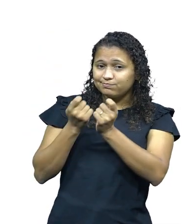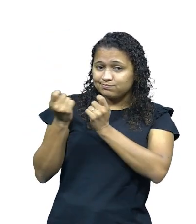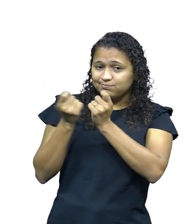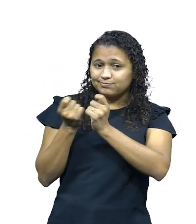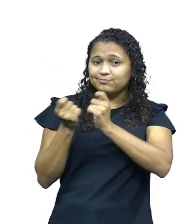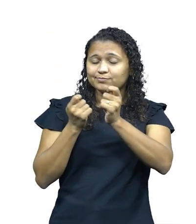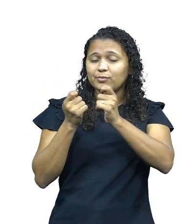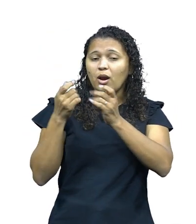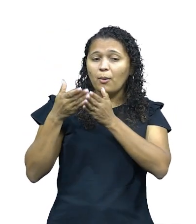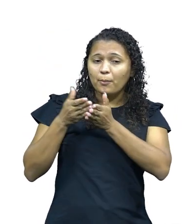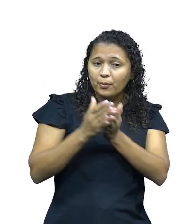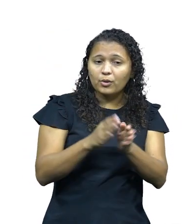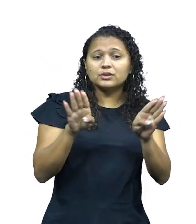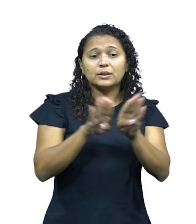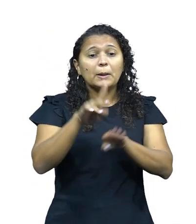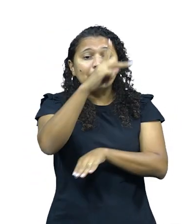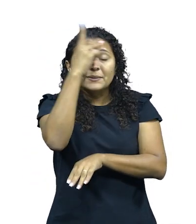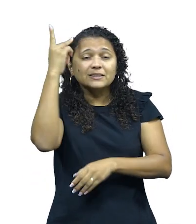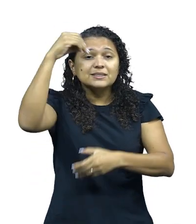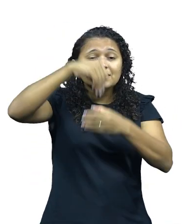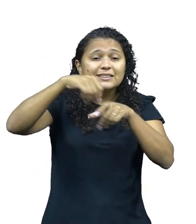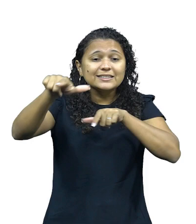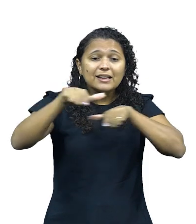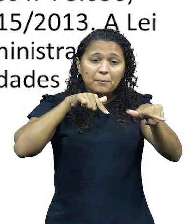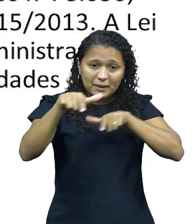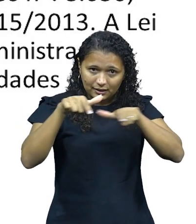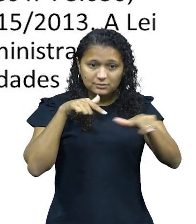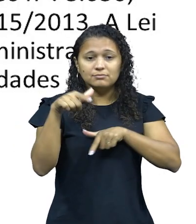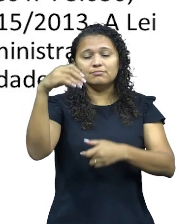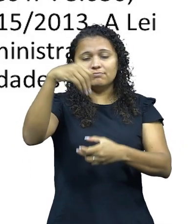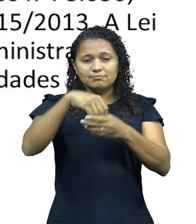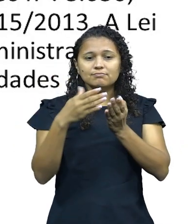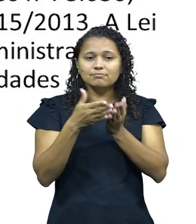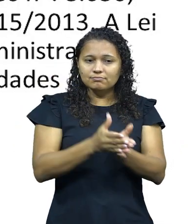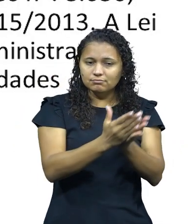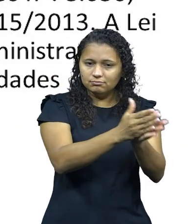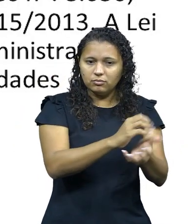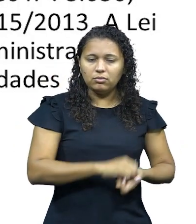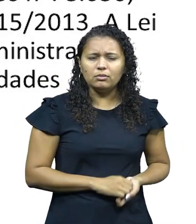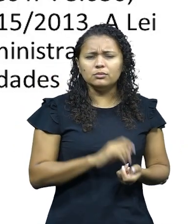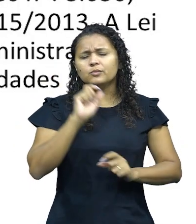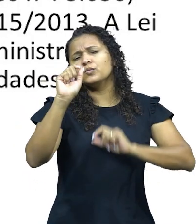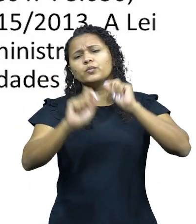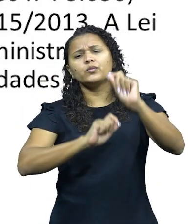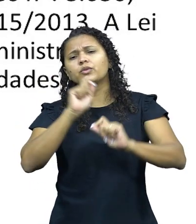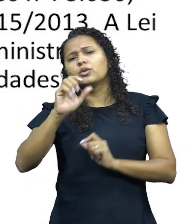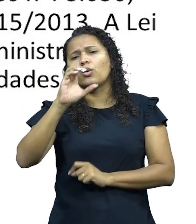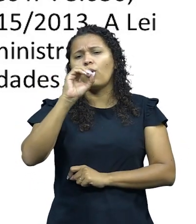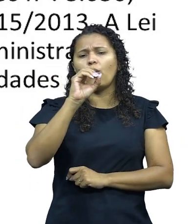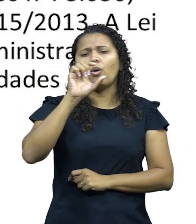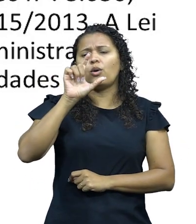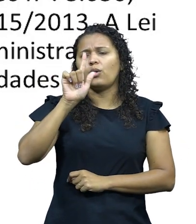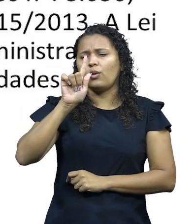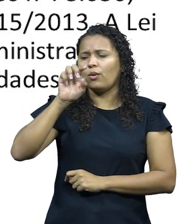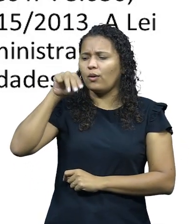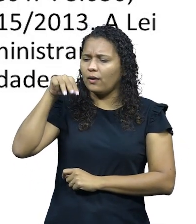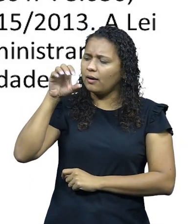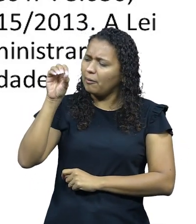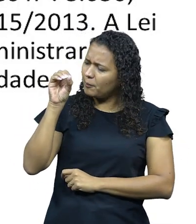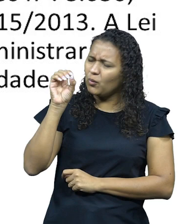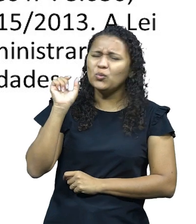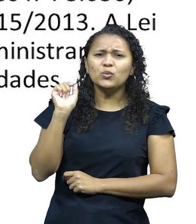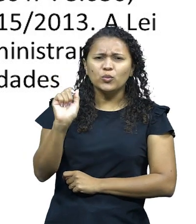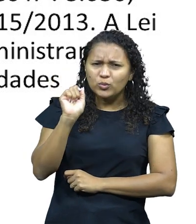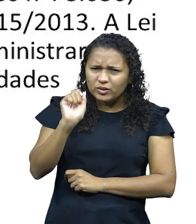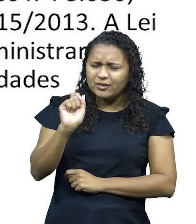sobre o trabalhador portuário também. Bom, o que é o órgão, né? O órgão de